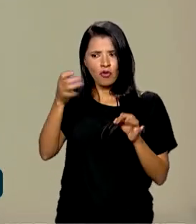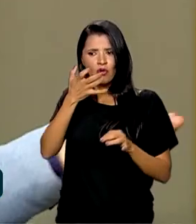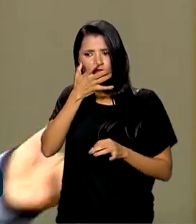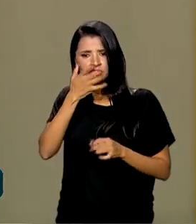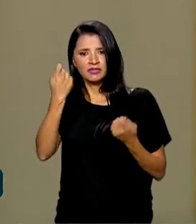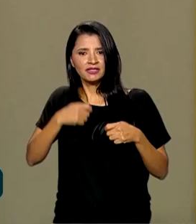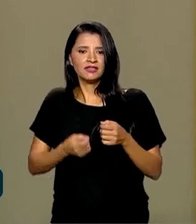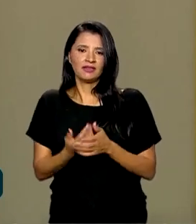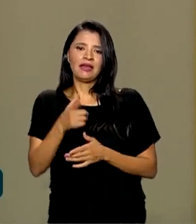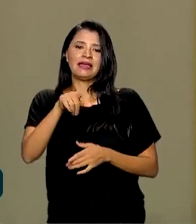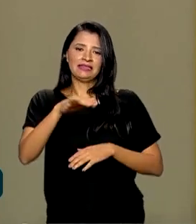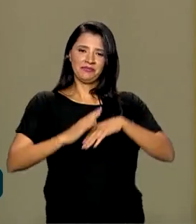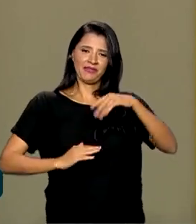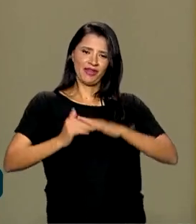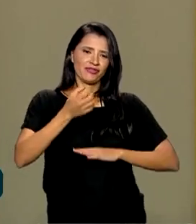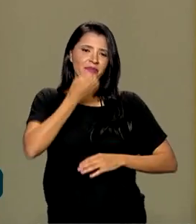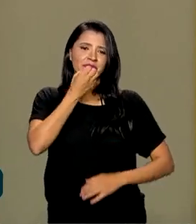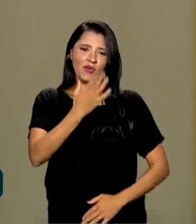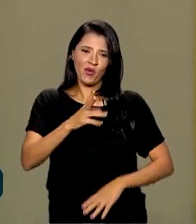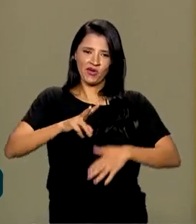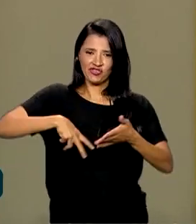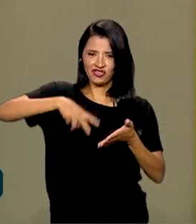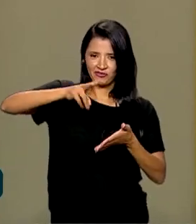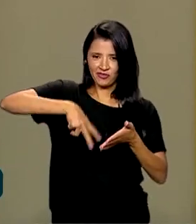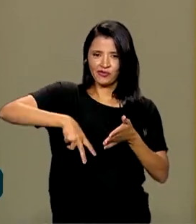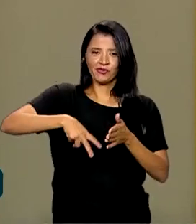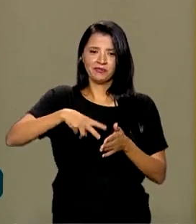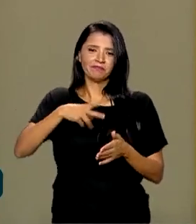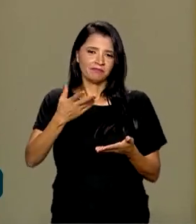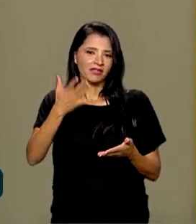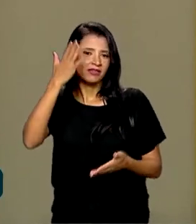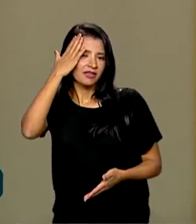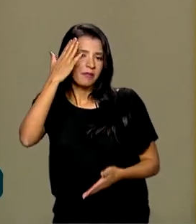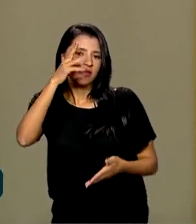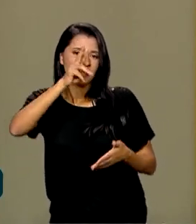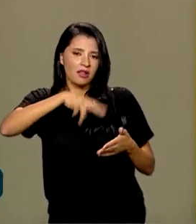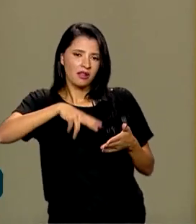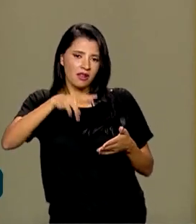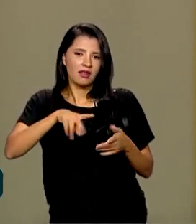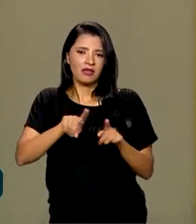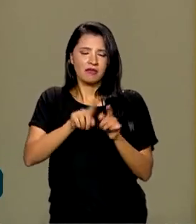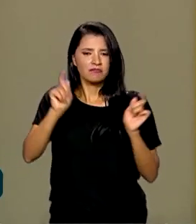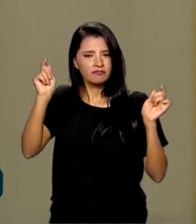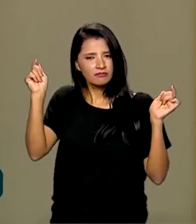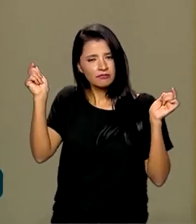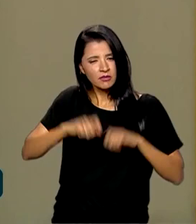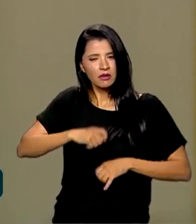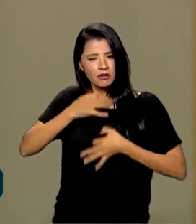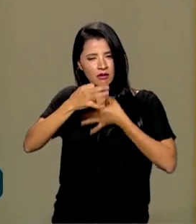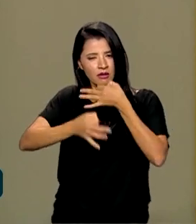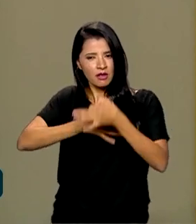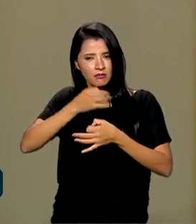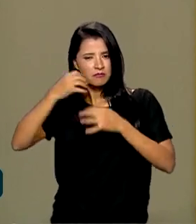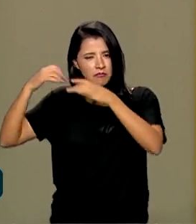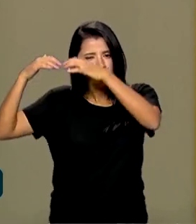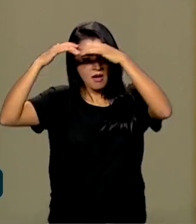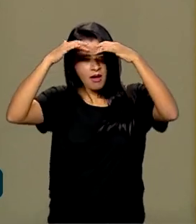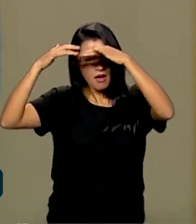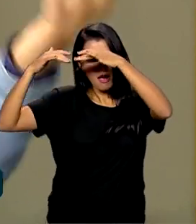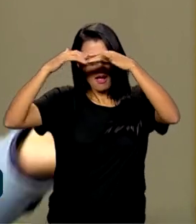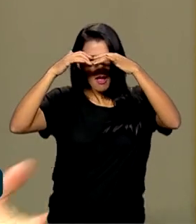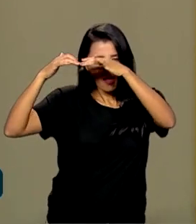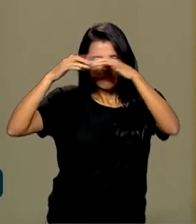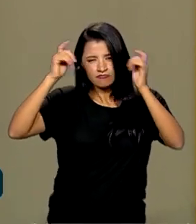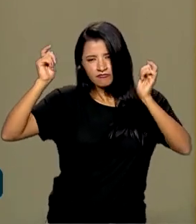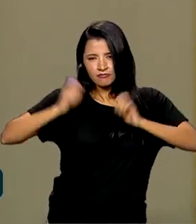boas práticas de leitura. A gente sabe que quem lê amplia, né, suas capacidades críticas, inventivas, né, a sua